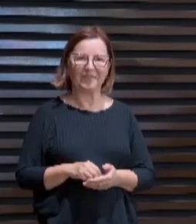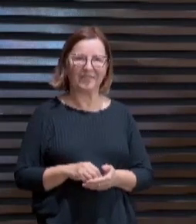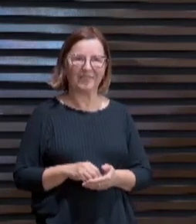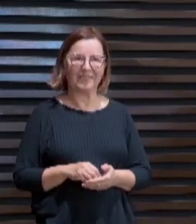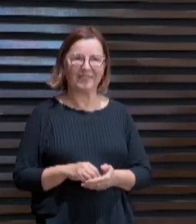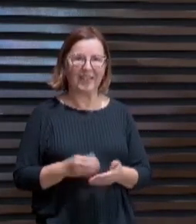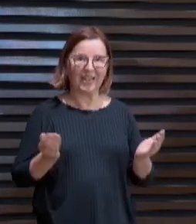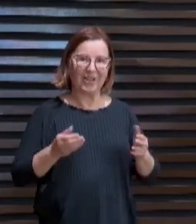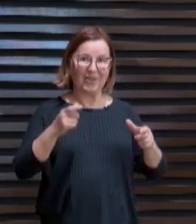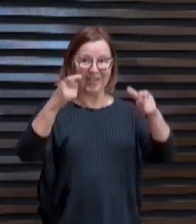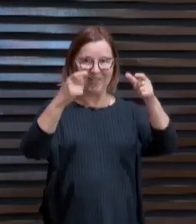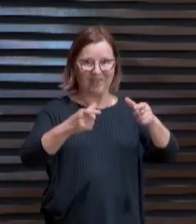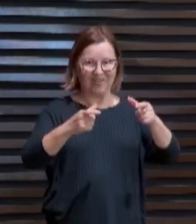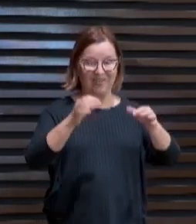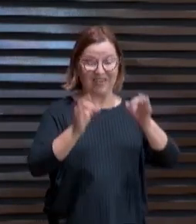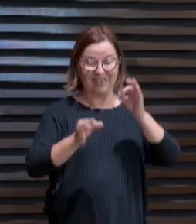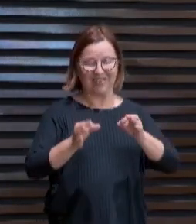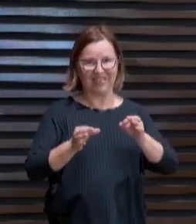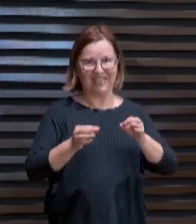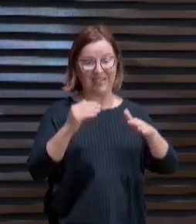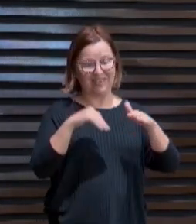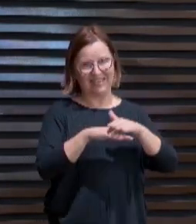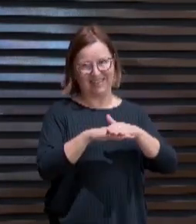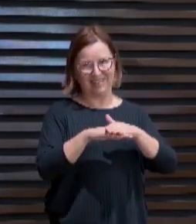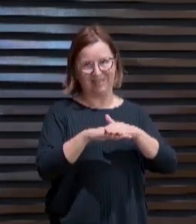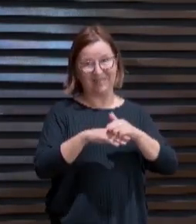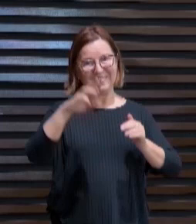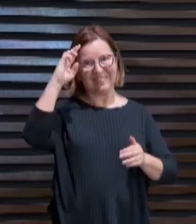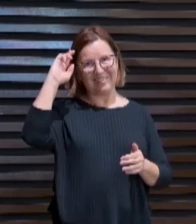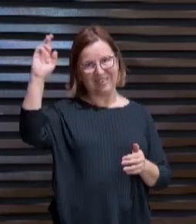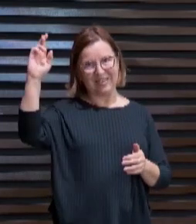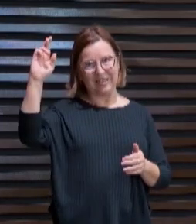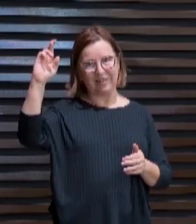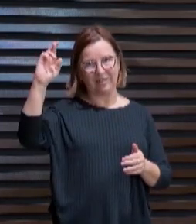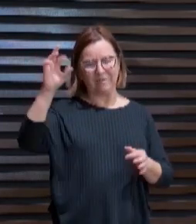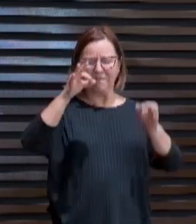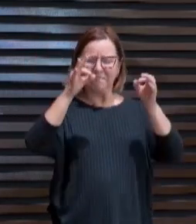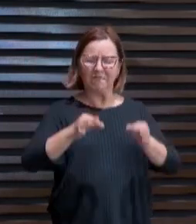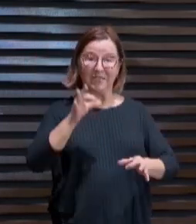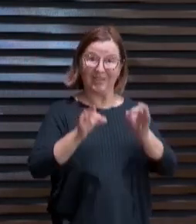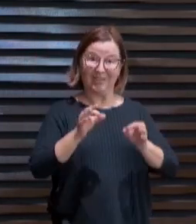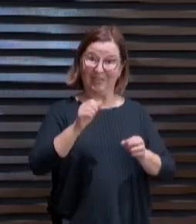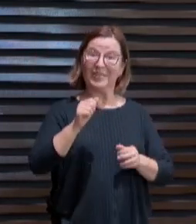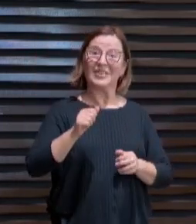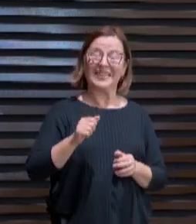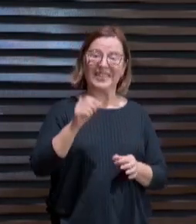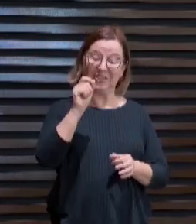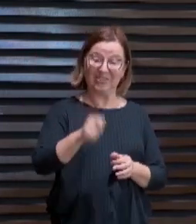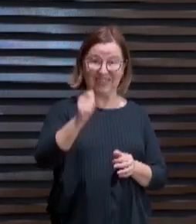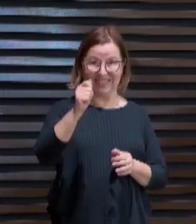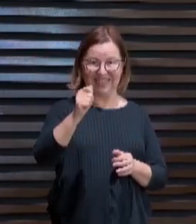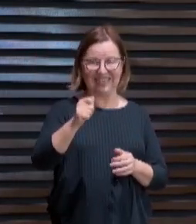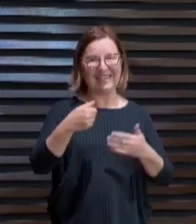da justiça me está guardada, a qual o Senhor, reto juiz, me dará naquele dia, e não